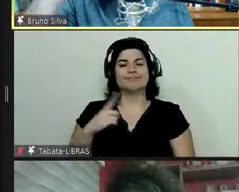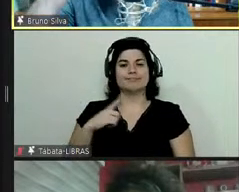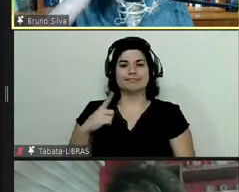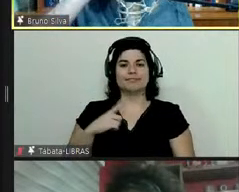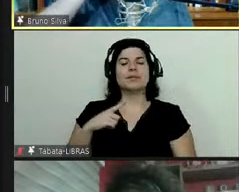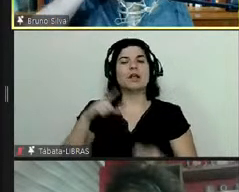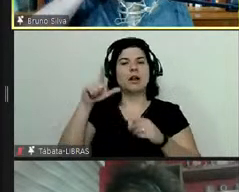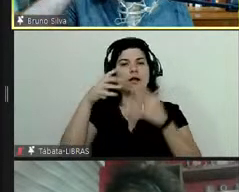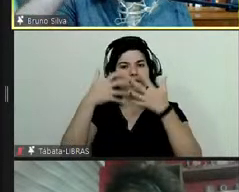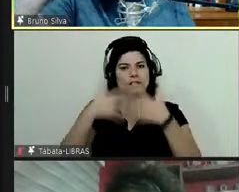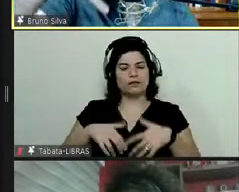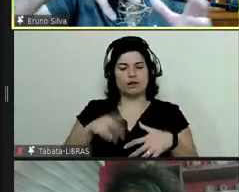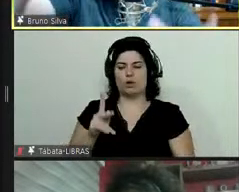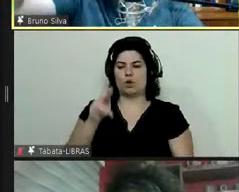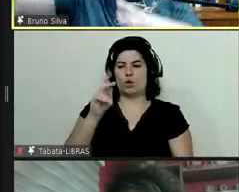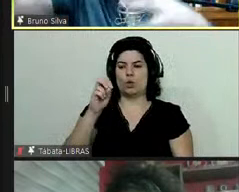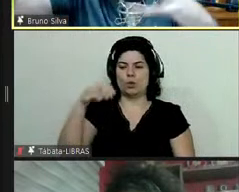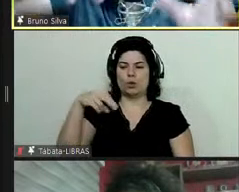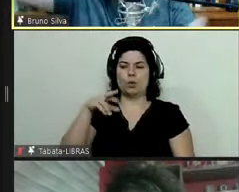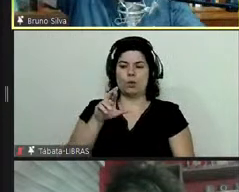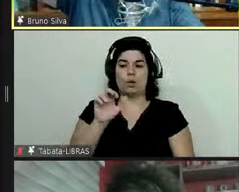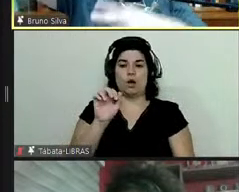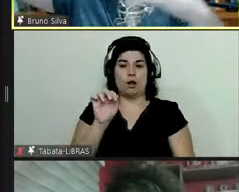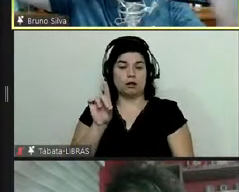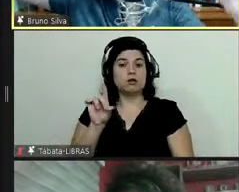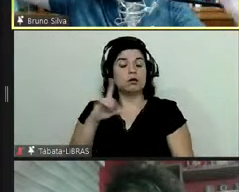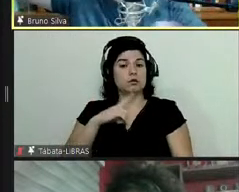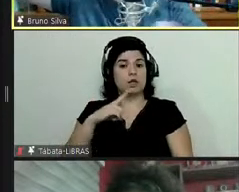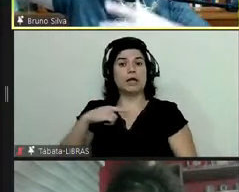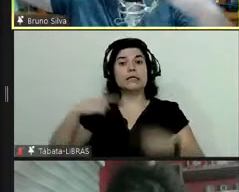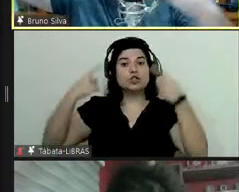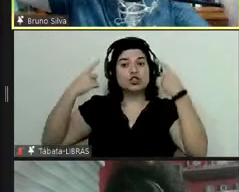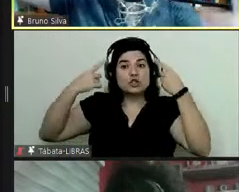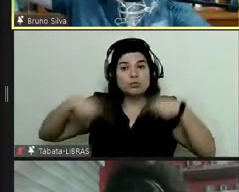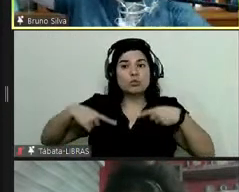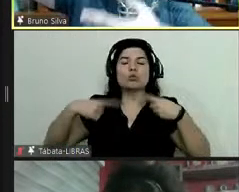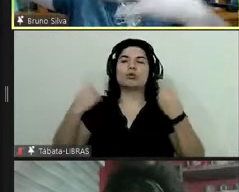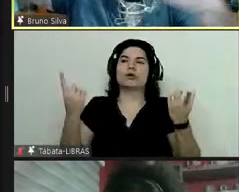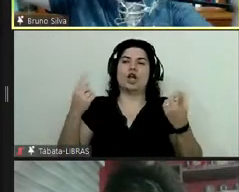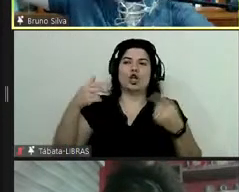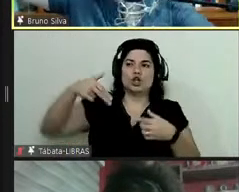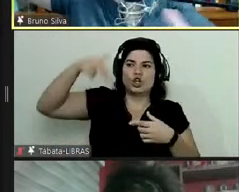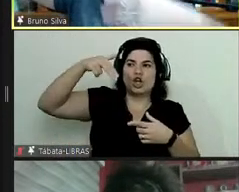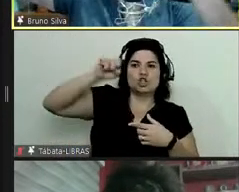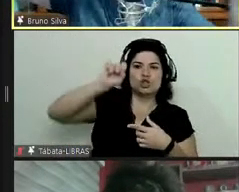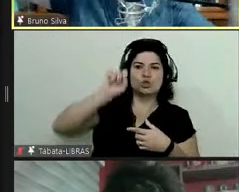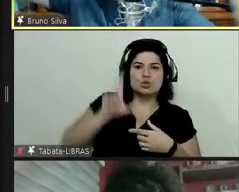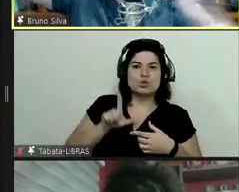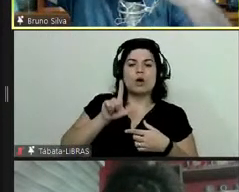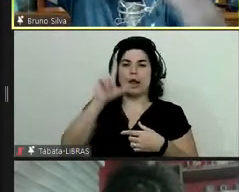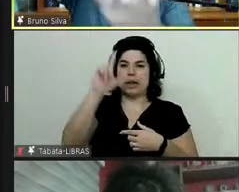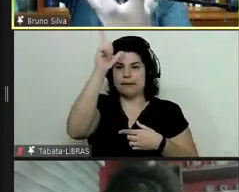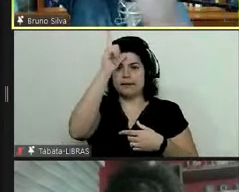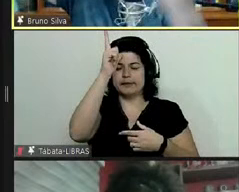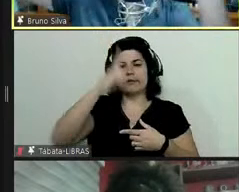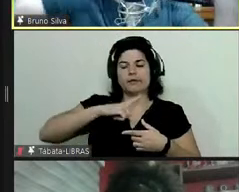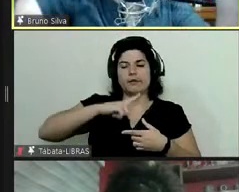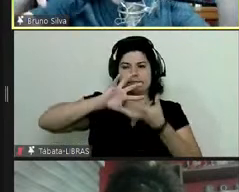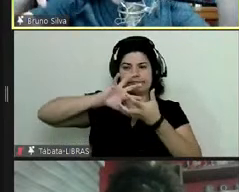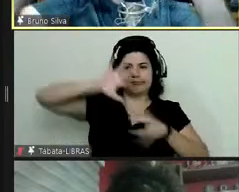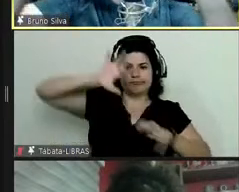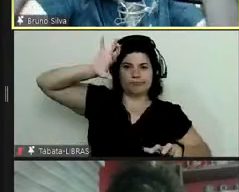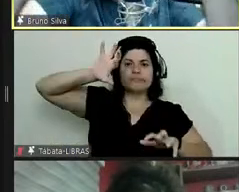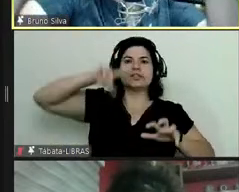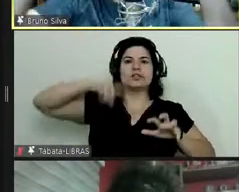cordas que tem no seu processo de formação todo uma disputa entre Norte e Sul da Alemanha toda uma questão de fragmentação de diferenças e